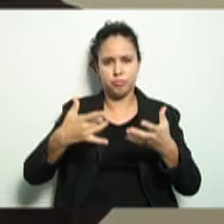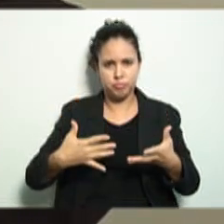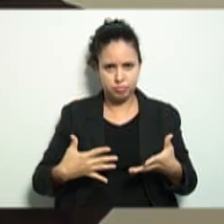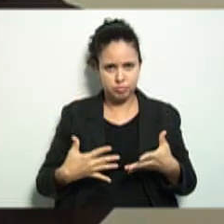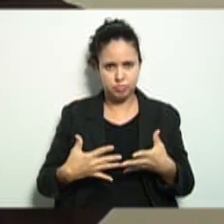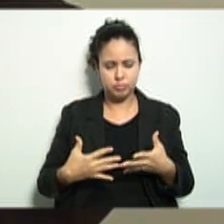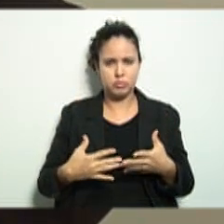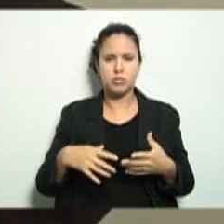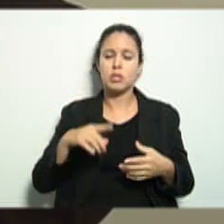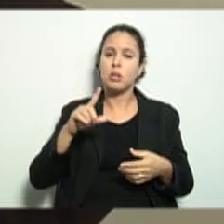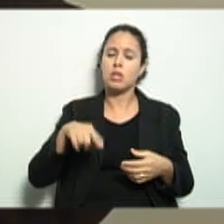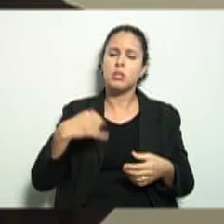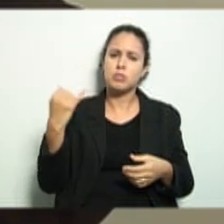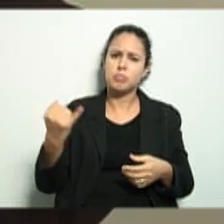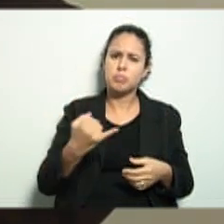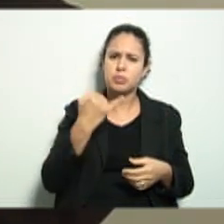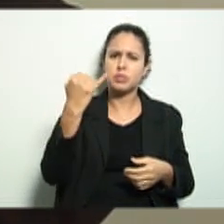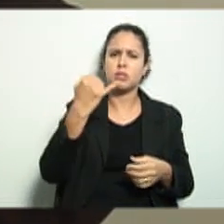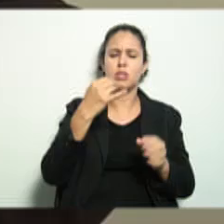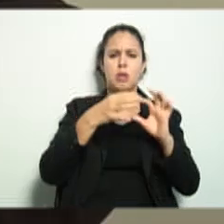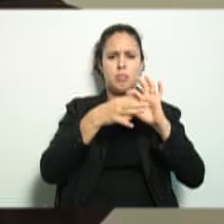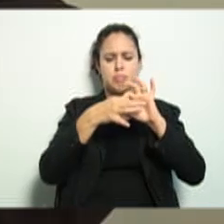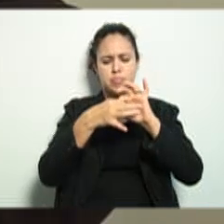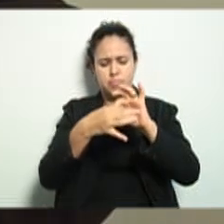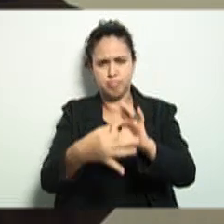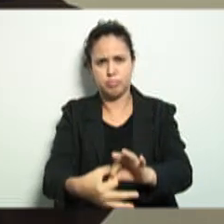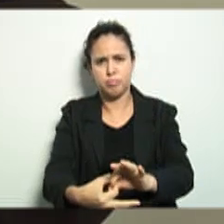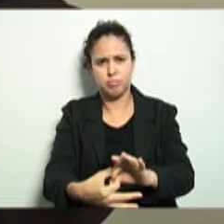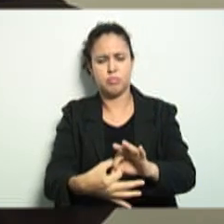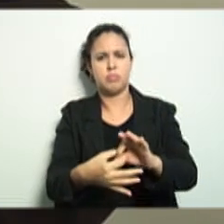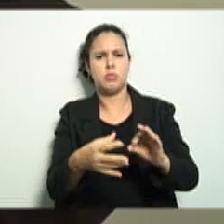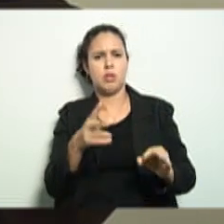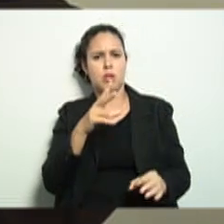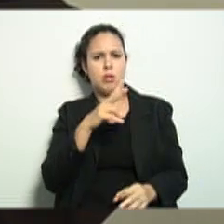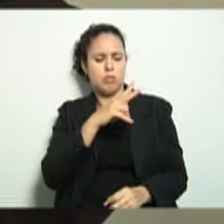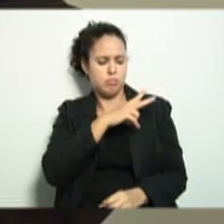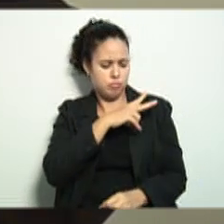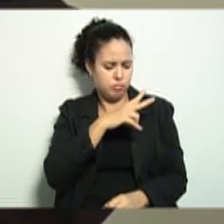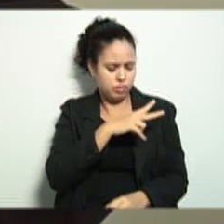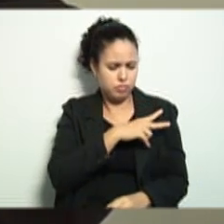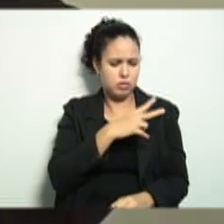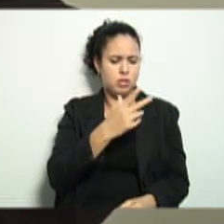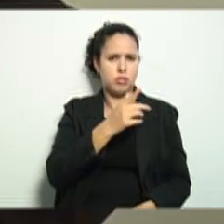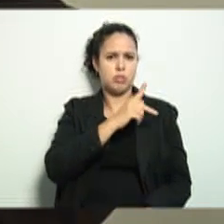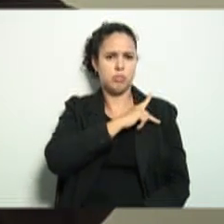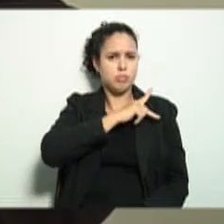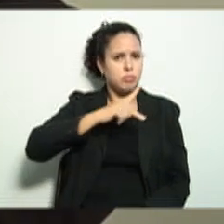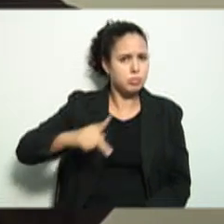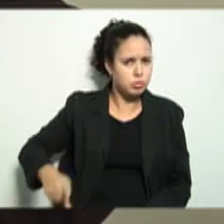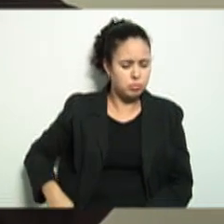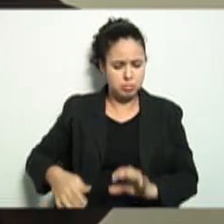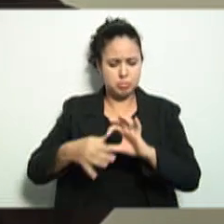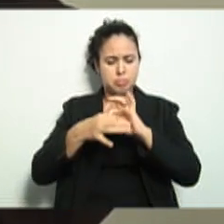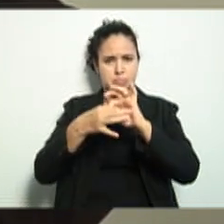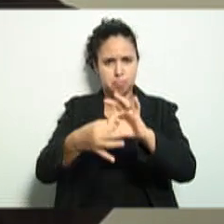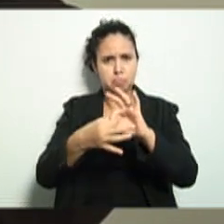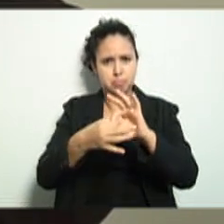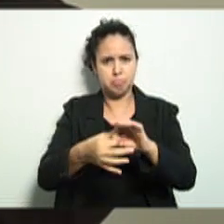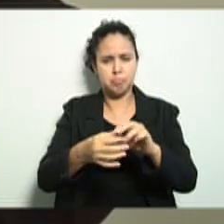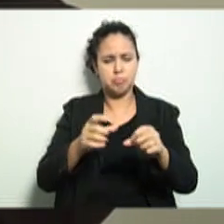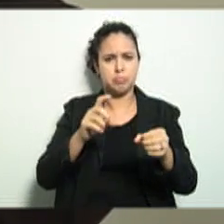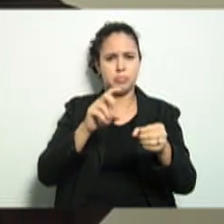o interrelacionamento entre o setor público e o setor privado, talvez essa comunicabilidade, essa